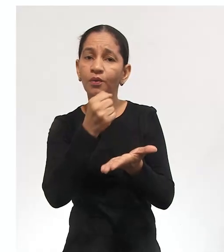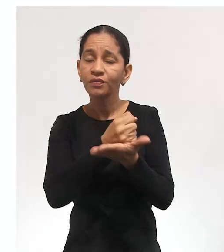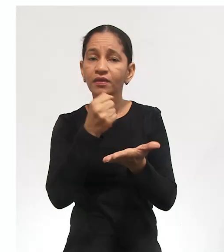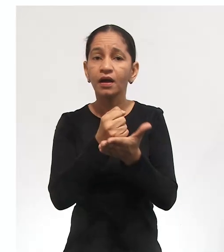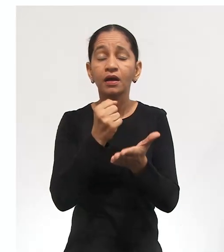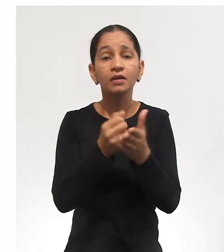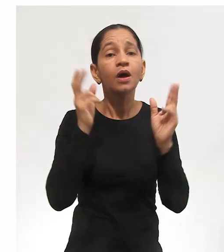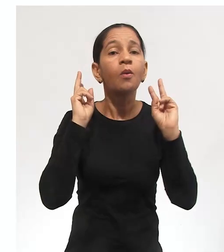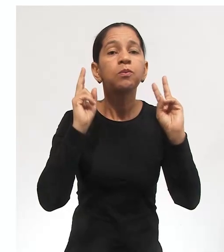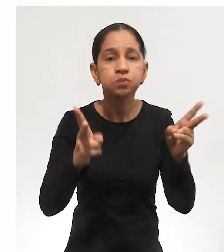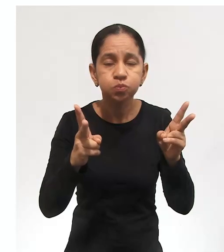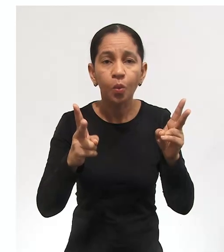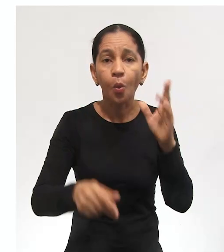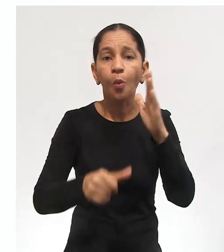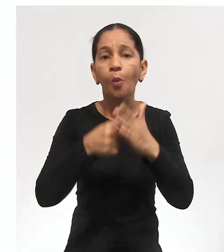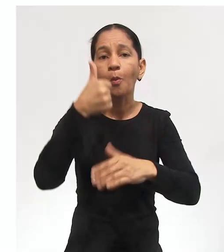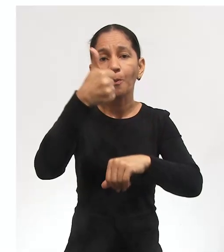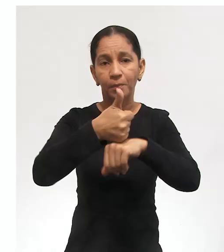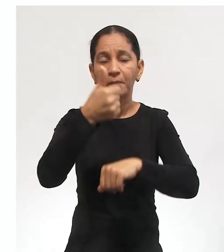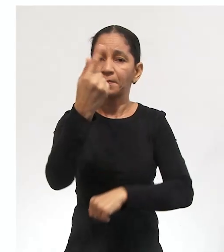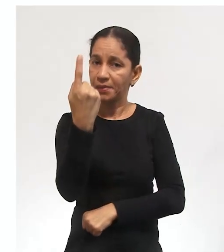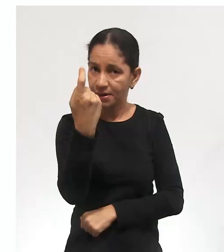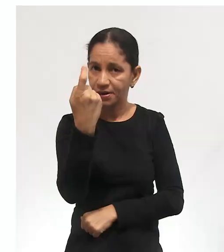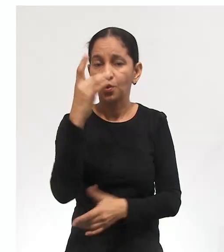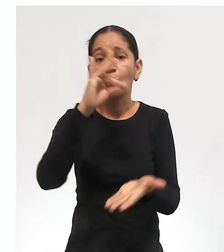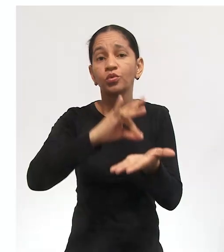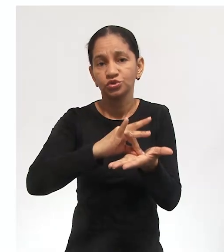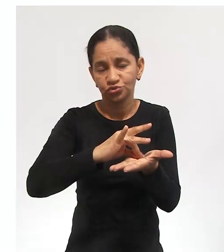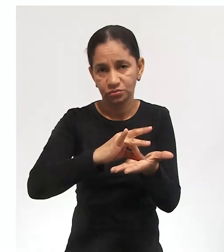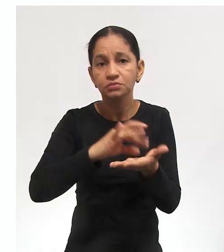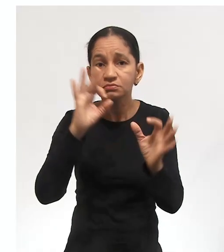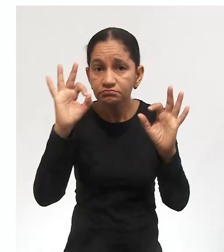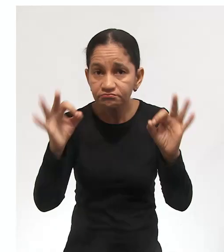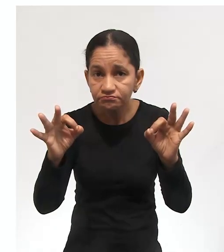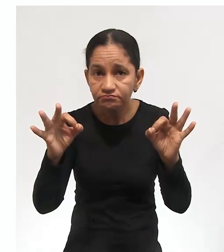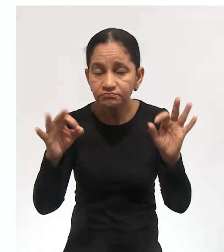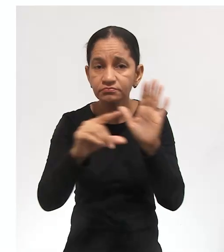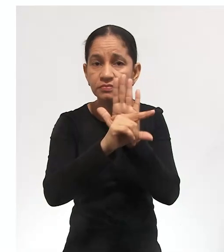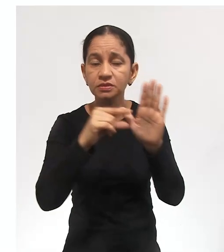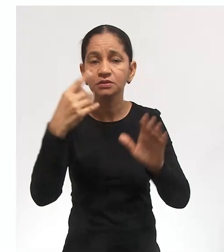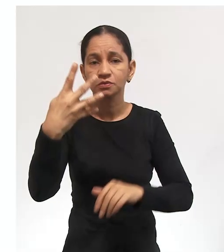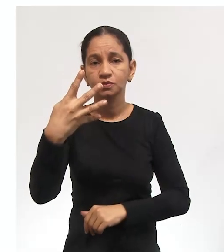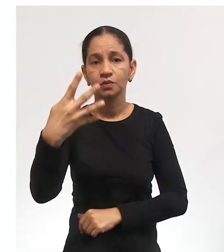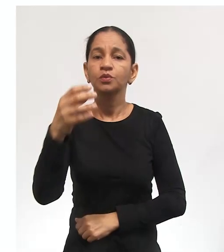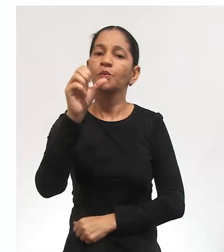se mantém. O artigo 448-A fala para a gente que,